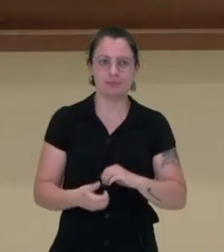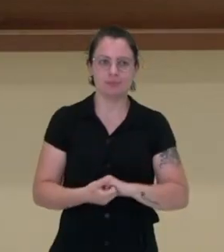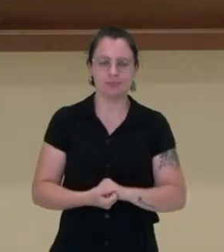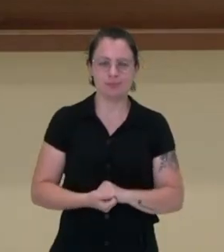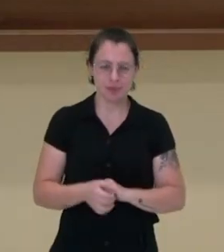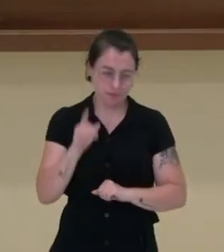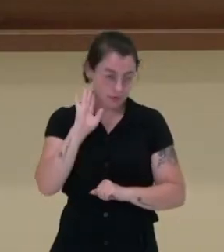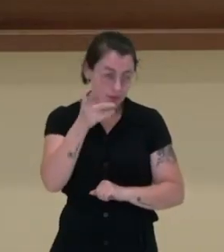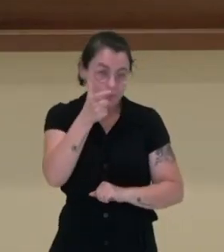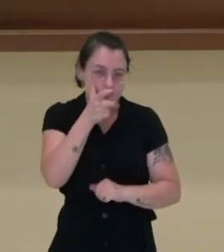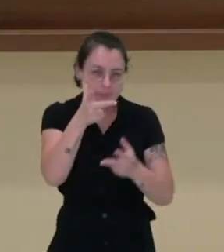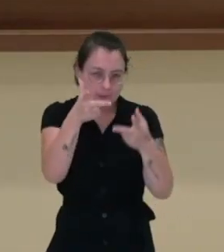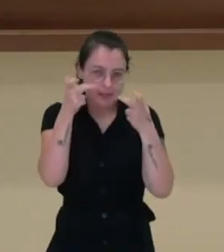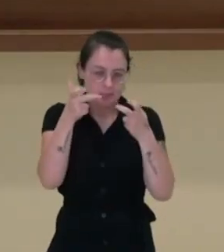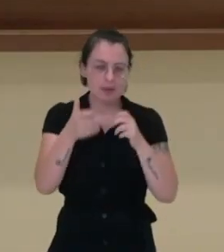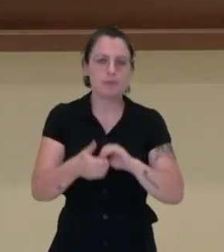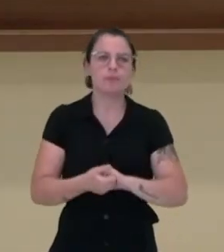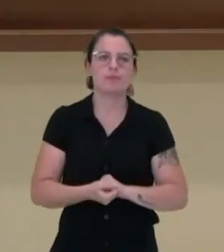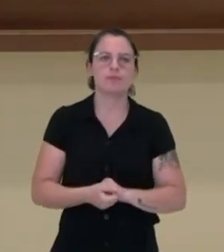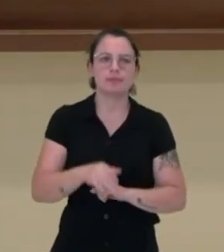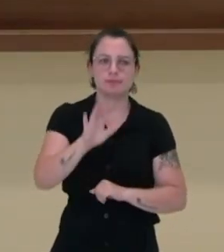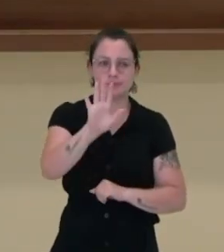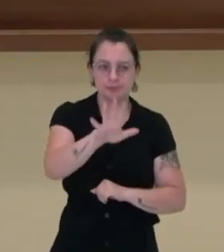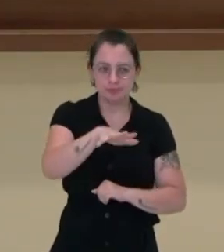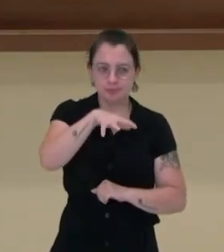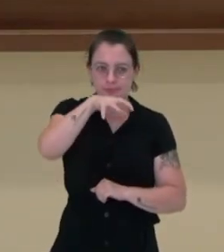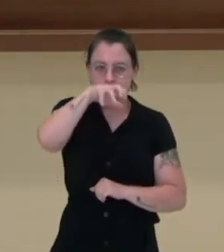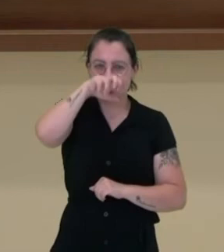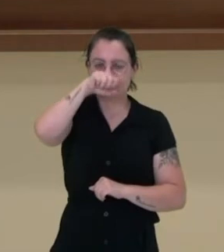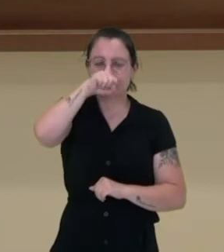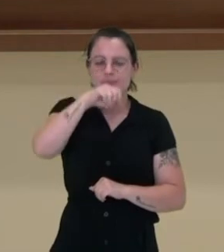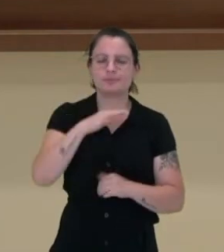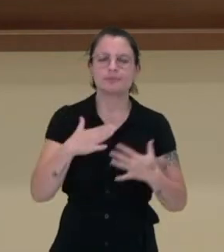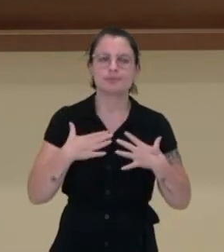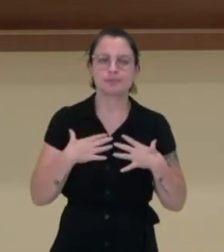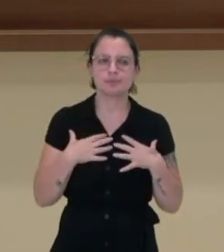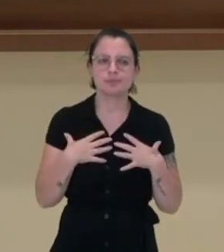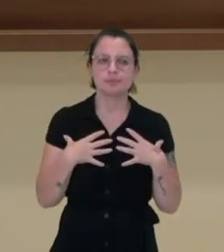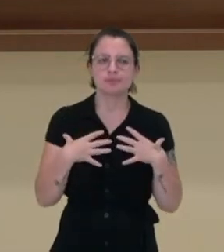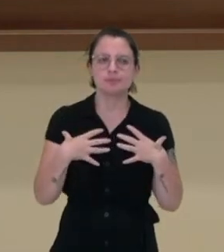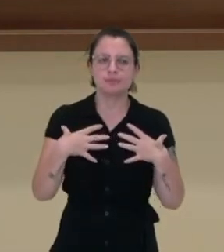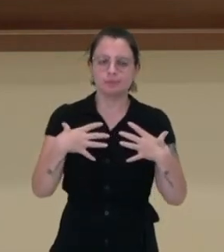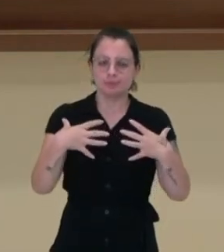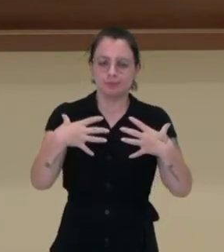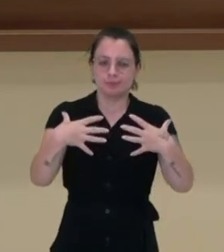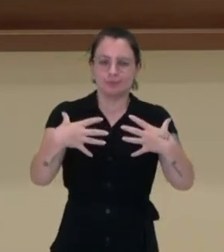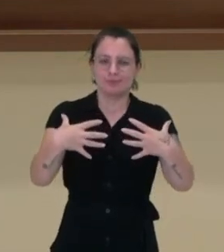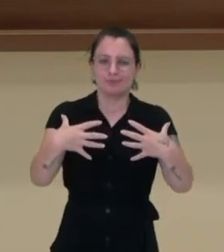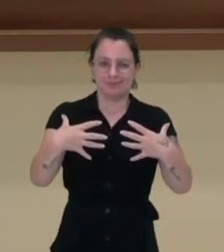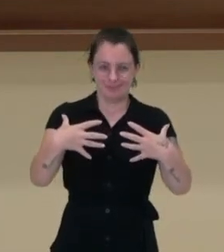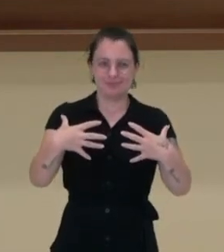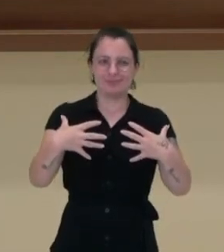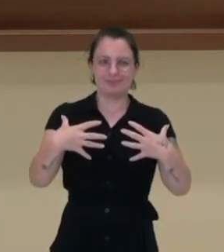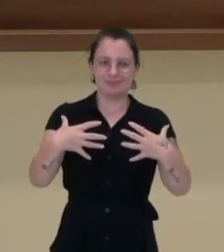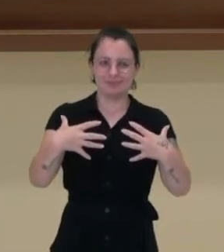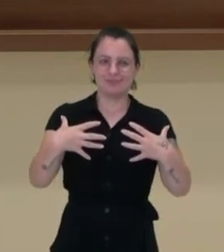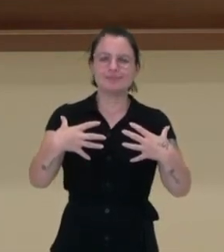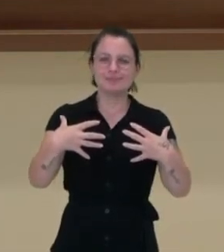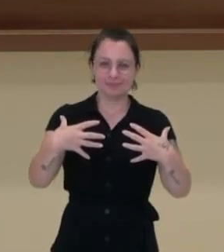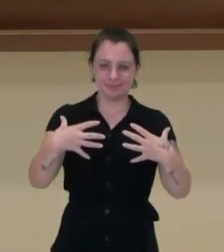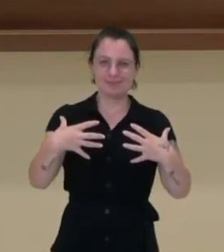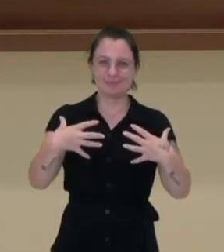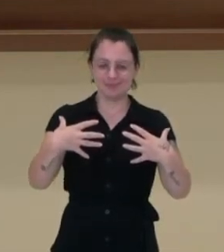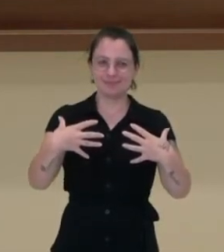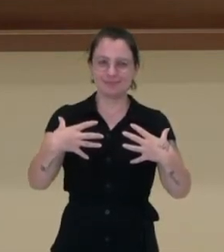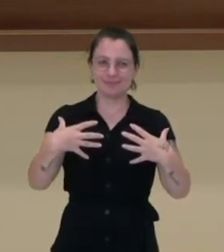já reparou bem nisso? Inspire agora. Traga o ar para dentro. Você percebeu que o seu tórax